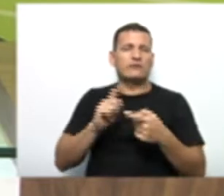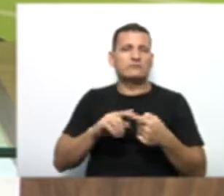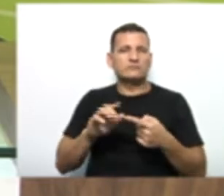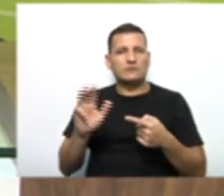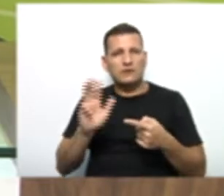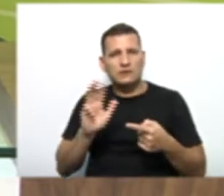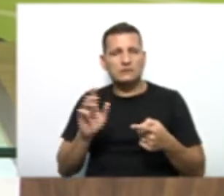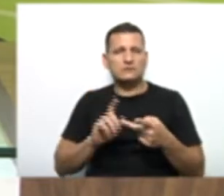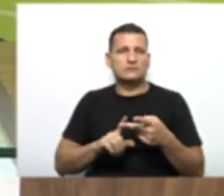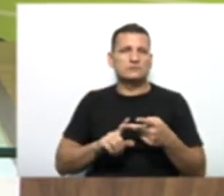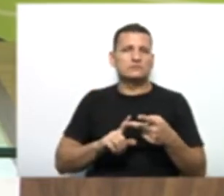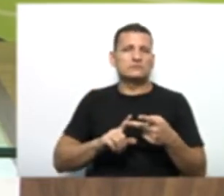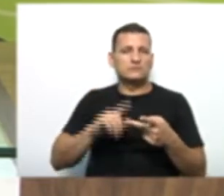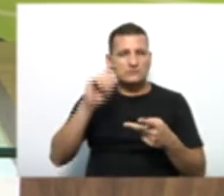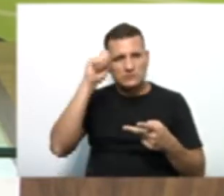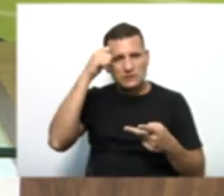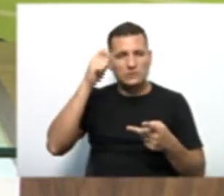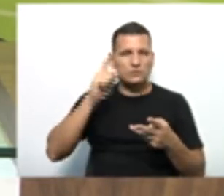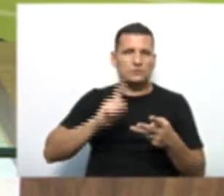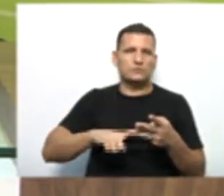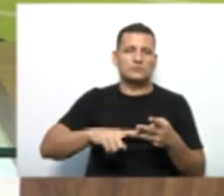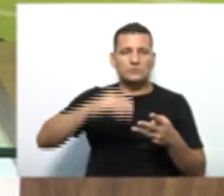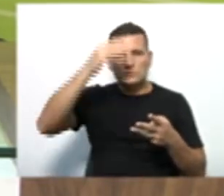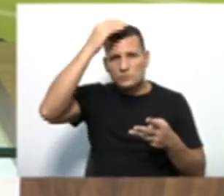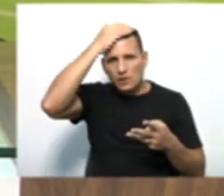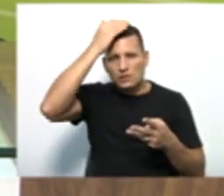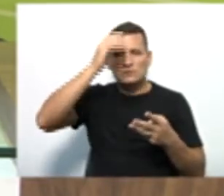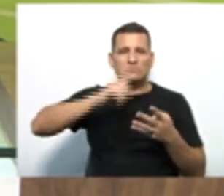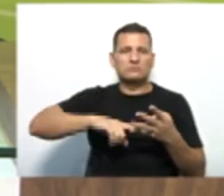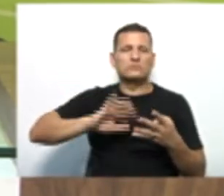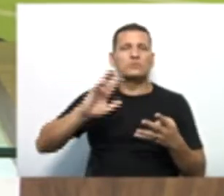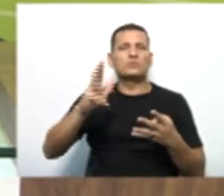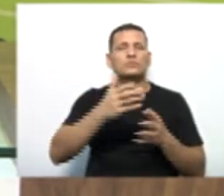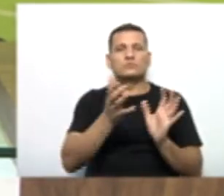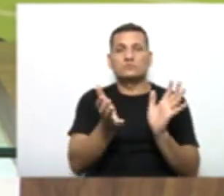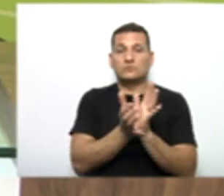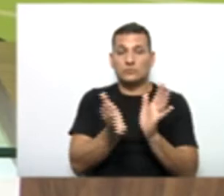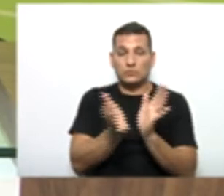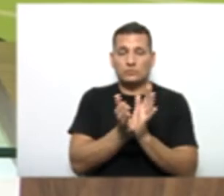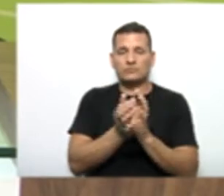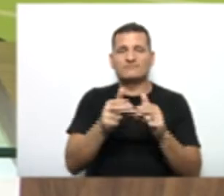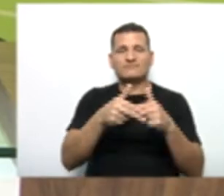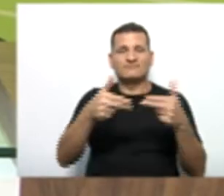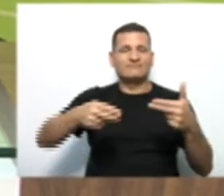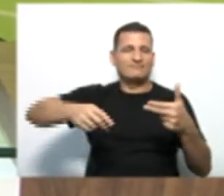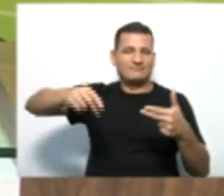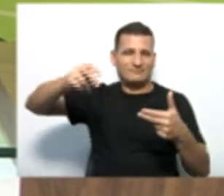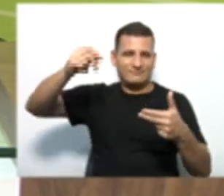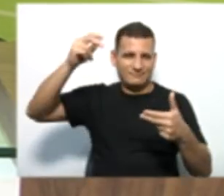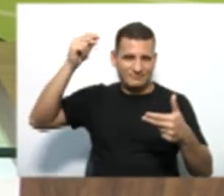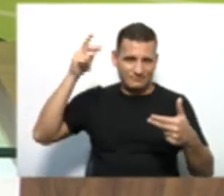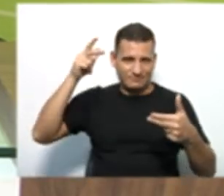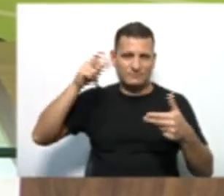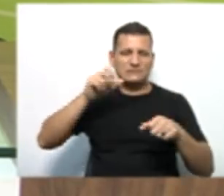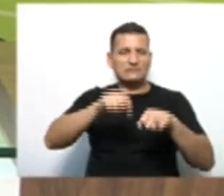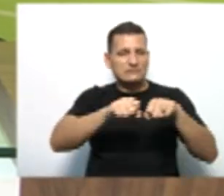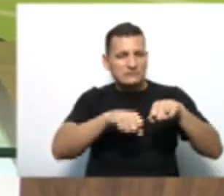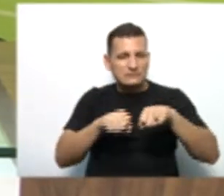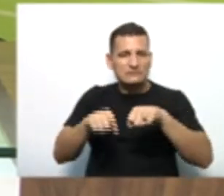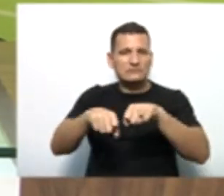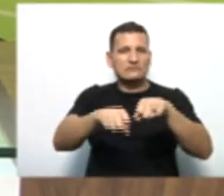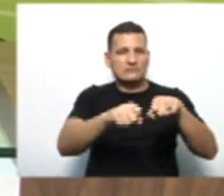homossexuais, de negros, de judeus, enfim, todos aqueles grupos minoritários étnicos que foram mortos, que